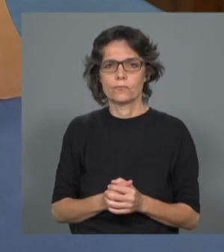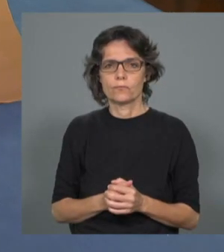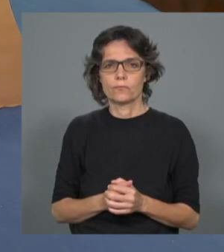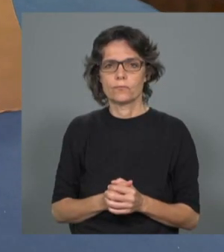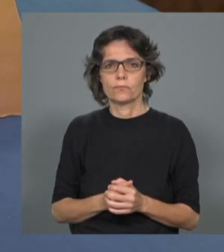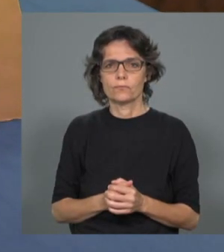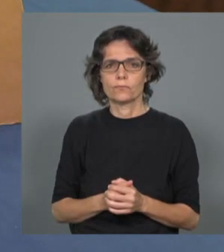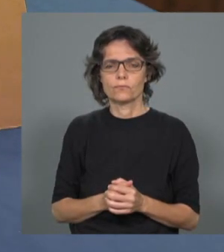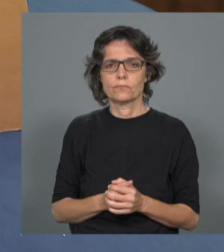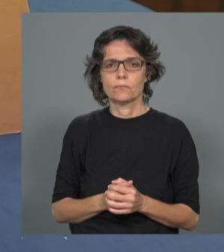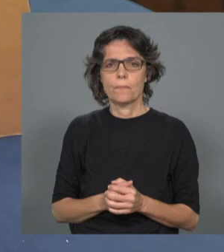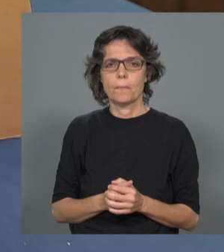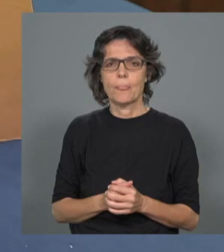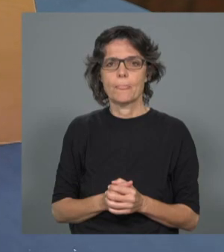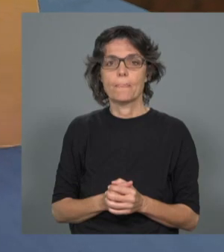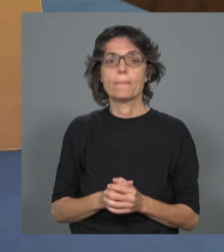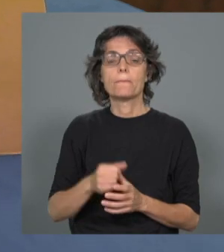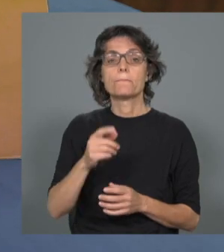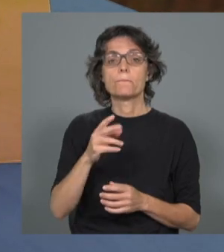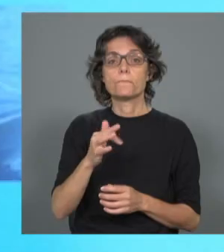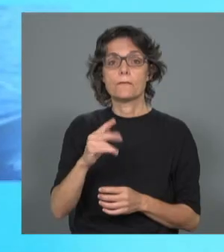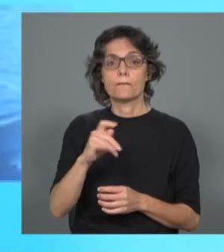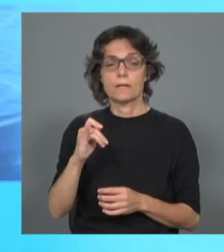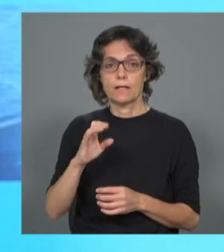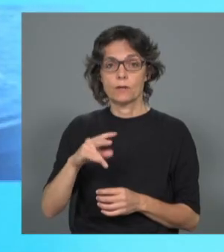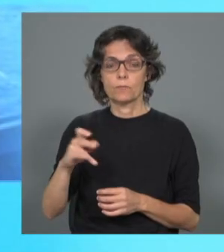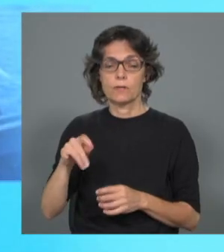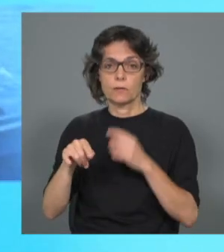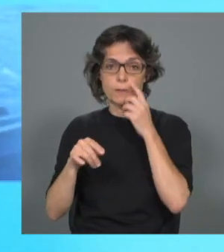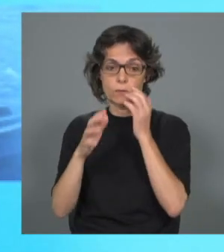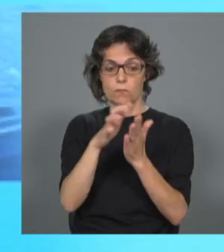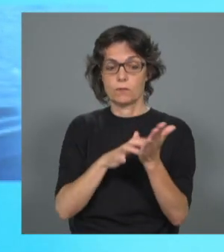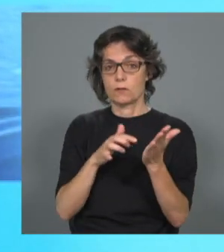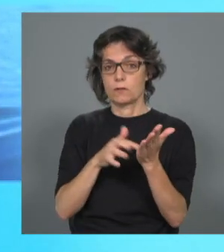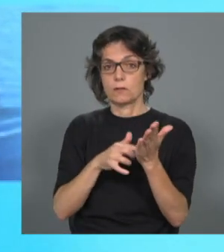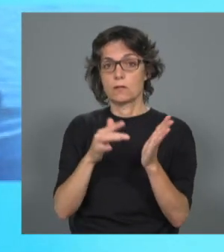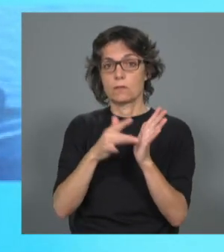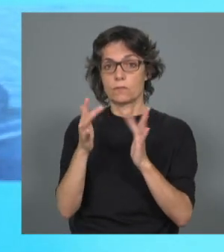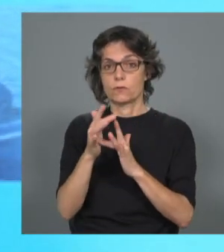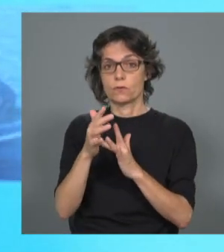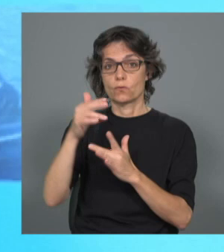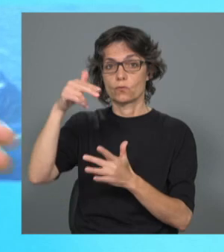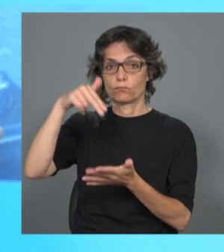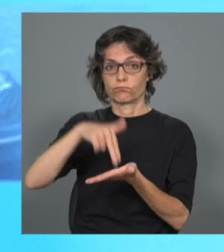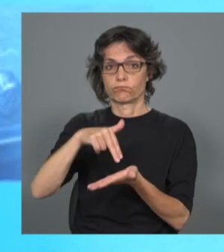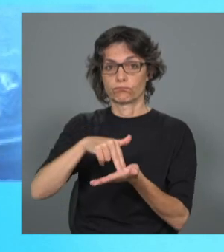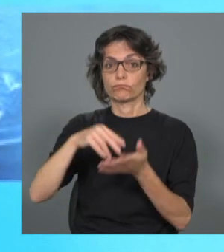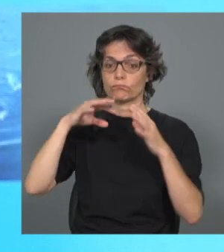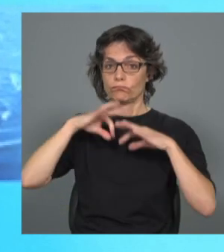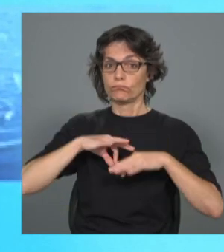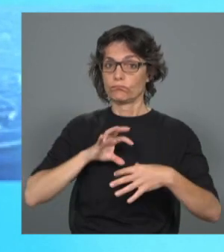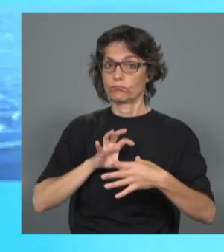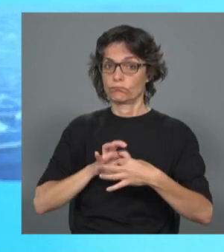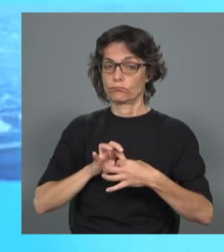Frei Hermínio, neste texto aparece aqui esta presença de Jesus, do Espírito Santo, muito ligado também ao dom da